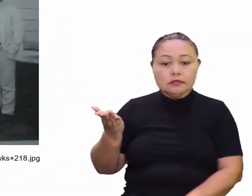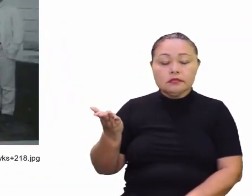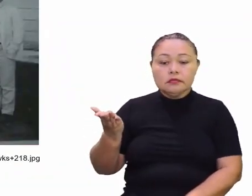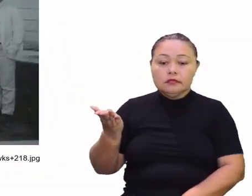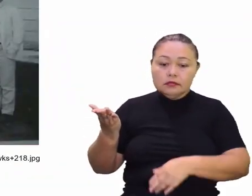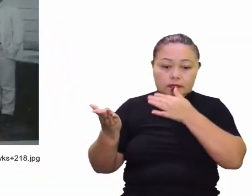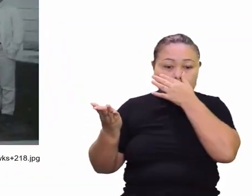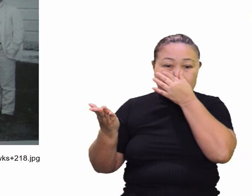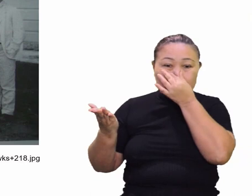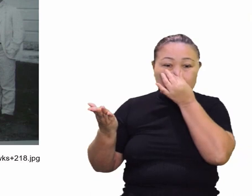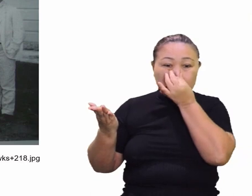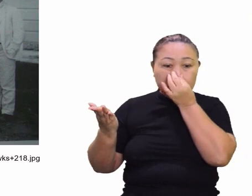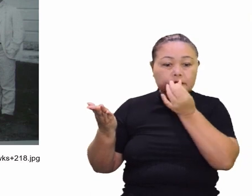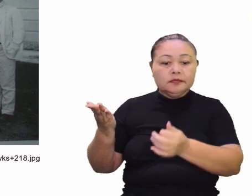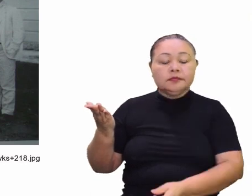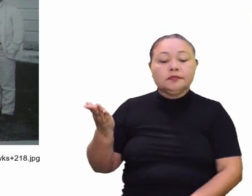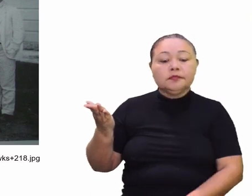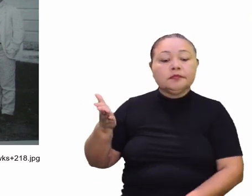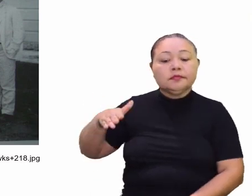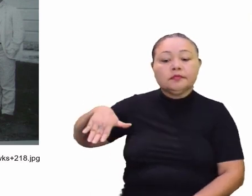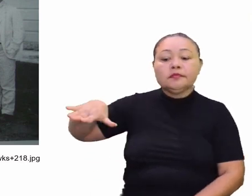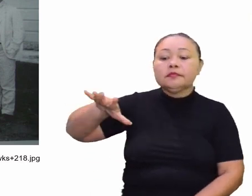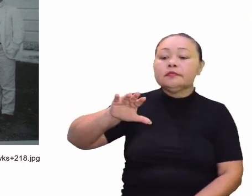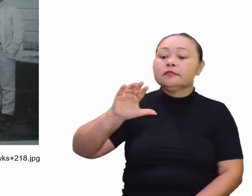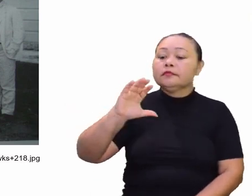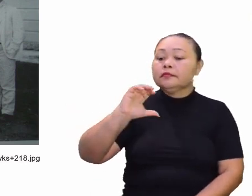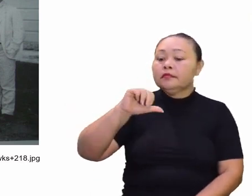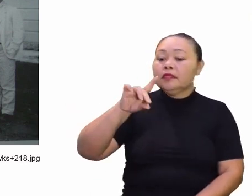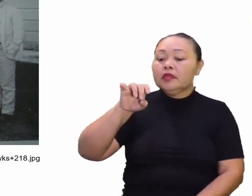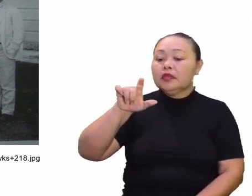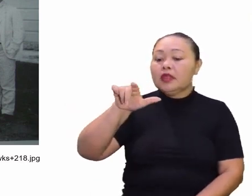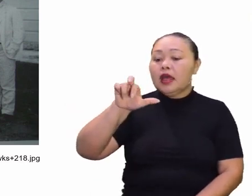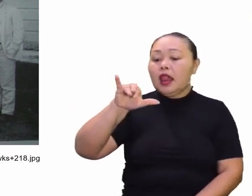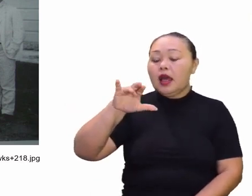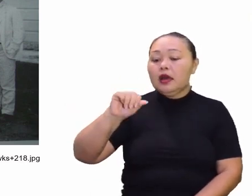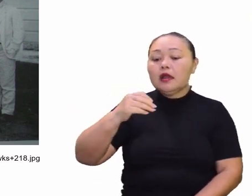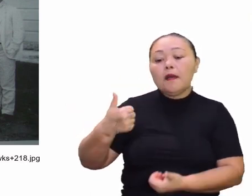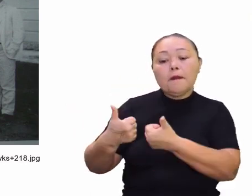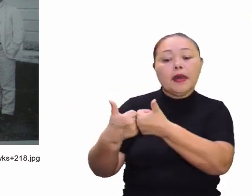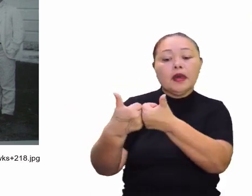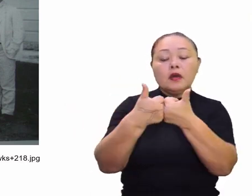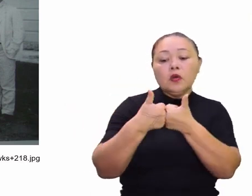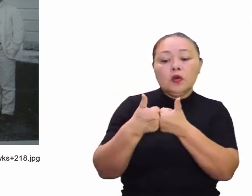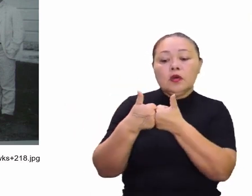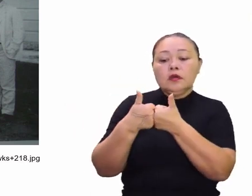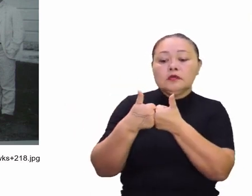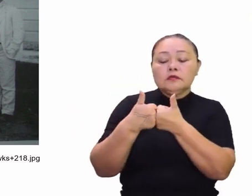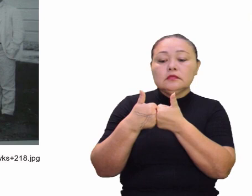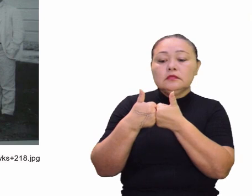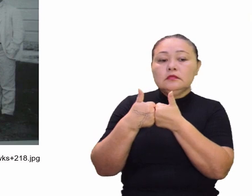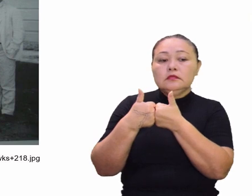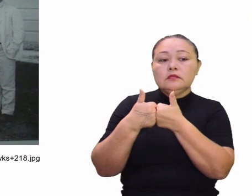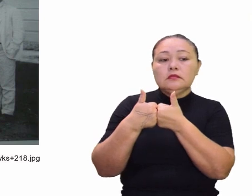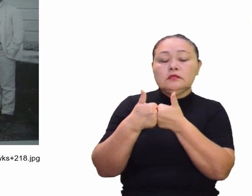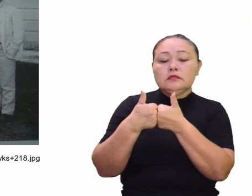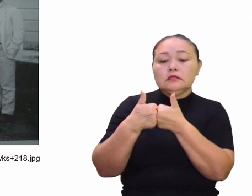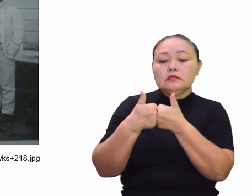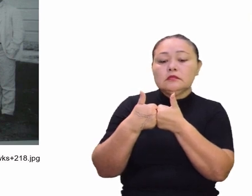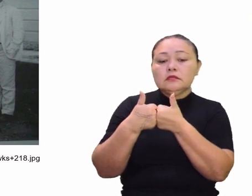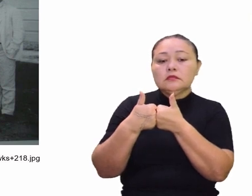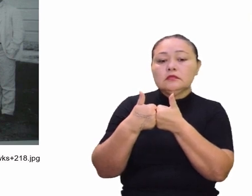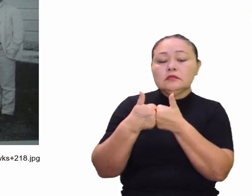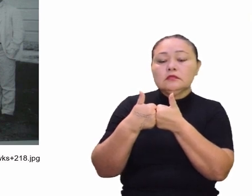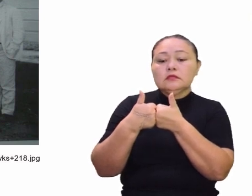Rogério, falando nessa região ali da Candelária, ali por perto do... Não tem ali